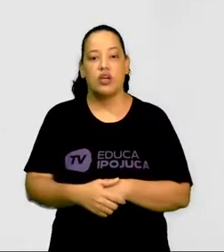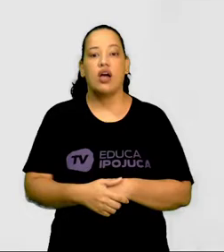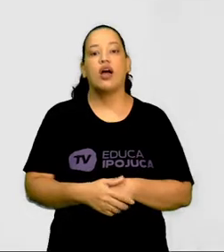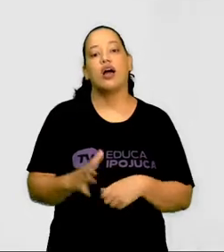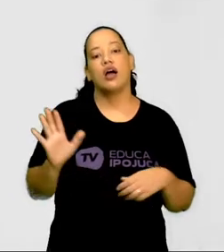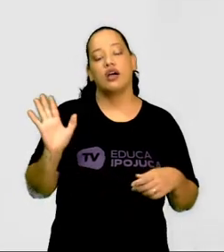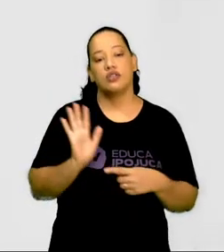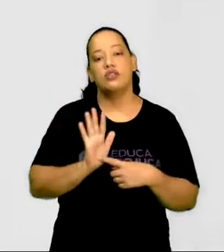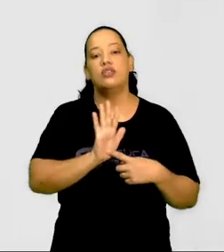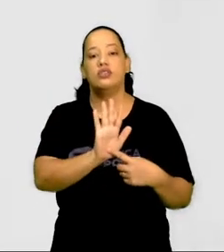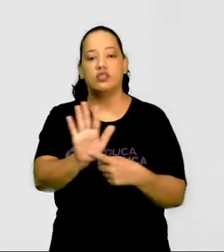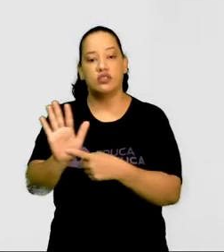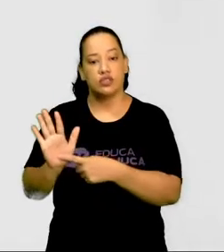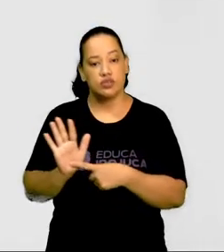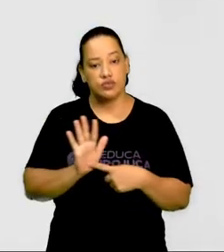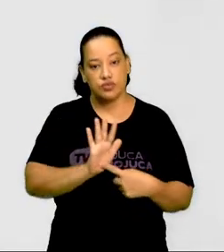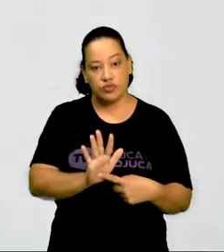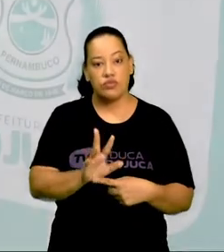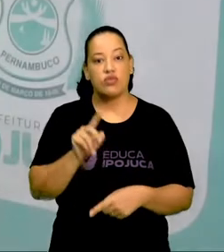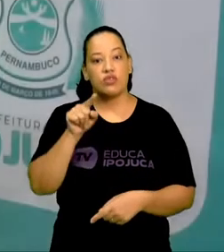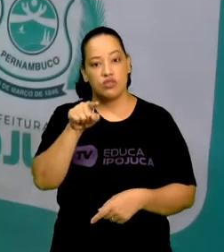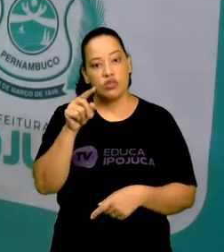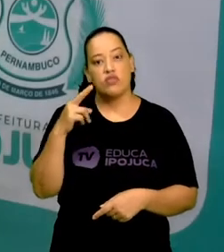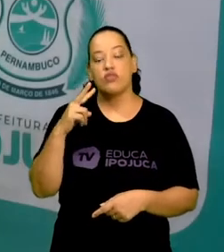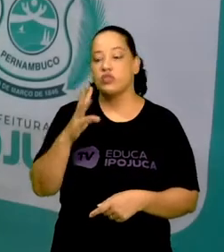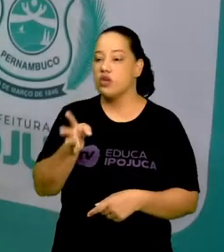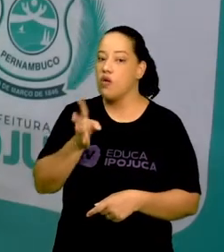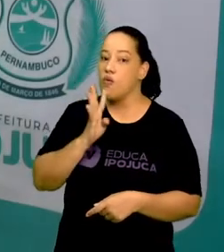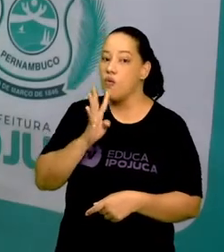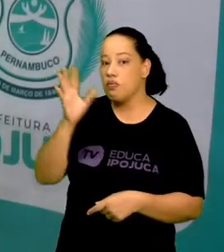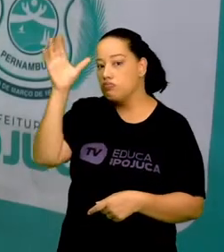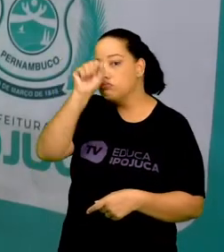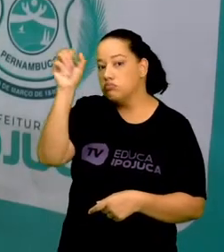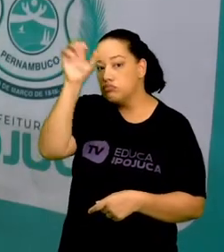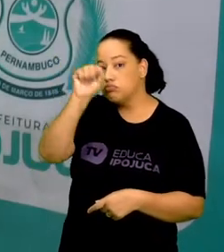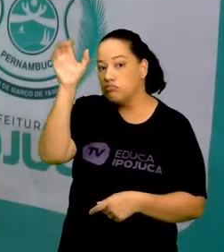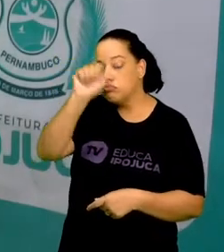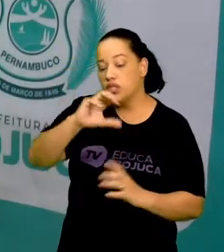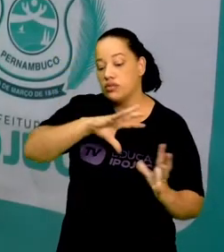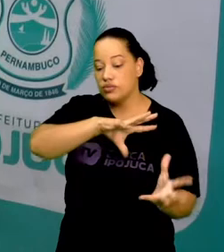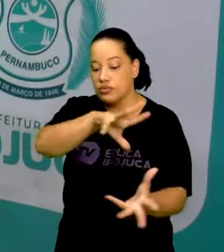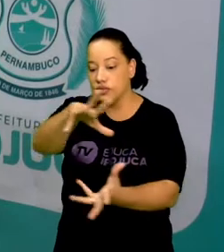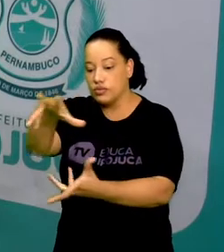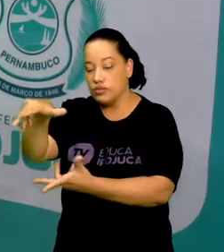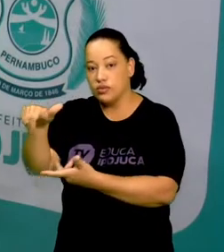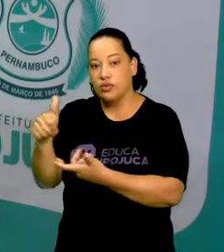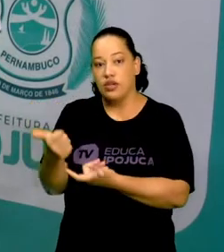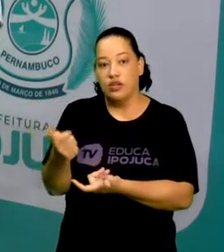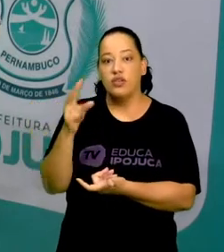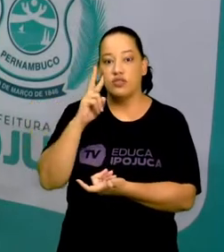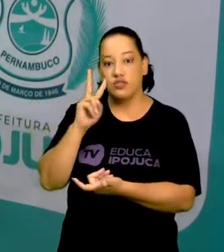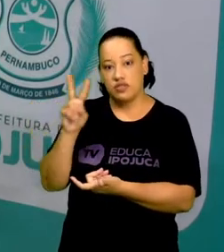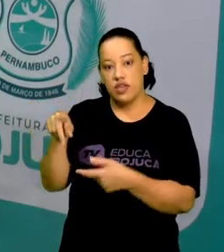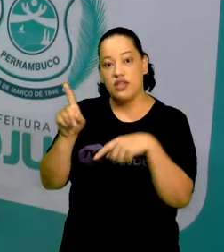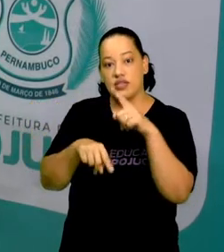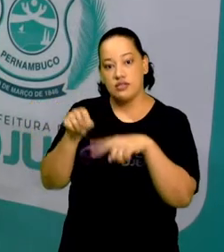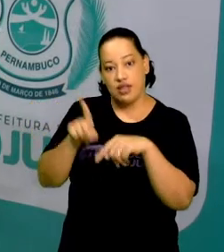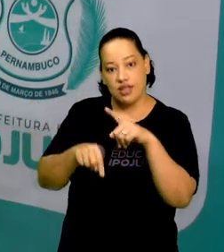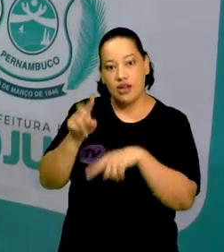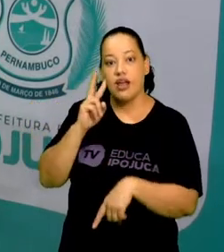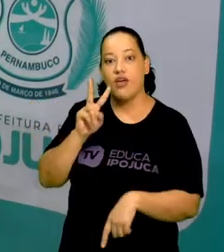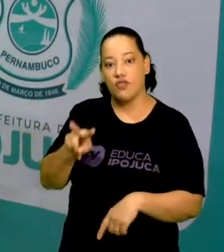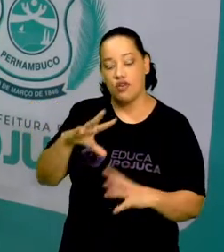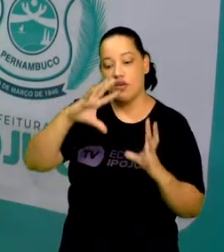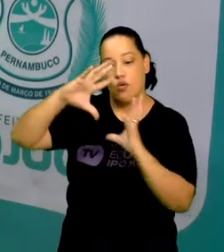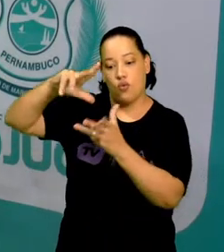aqui, de como vocês podem ter o conhecimento do nosso todo, do planeta, visualizando esse material que é o globo